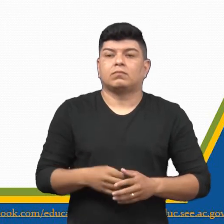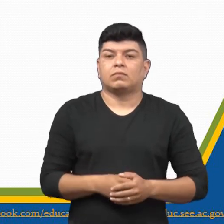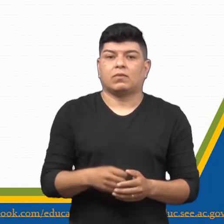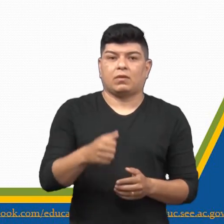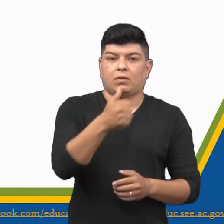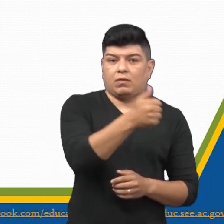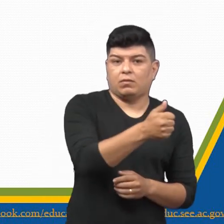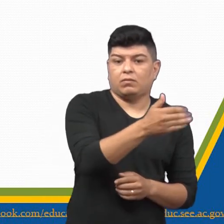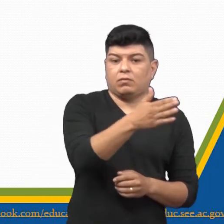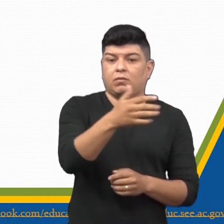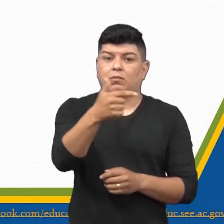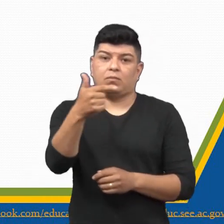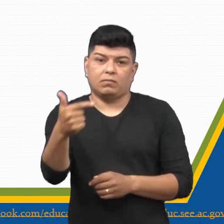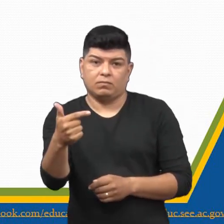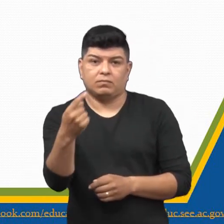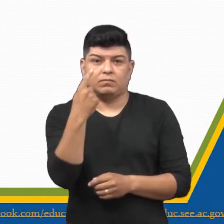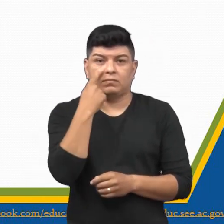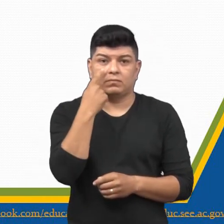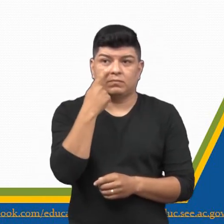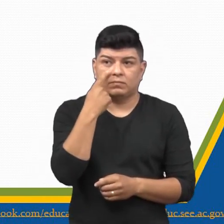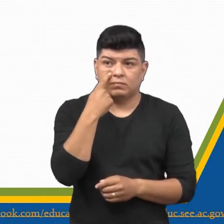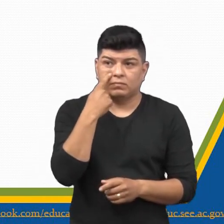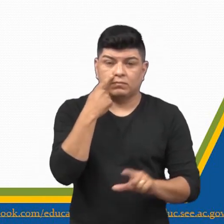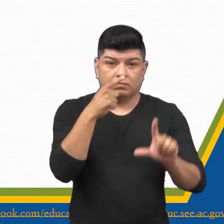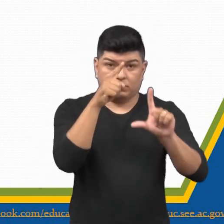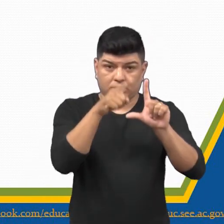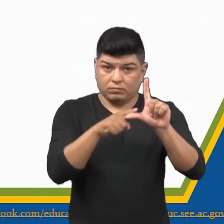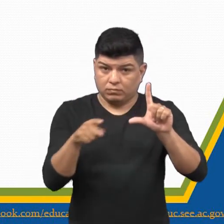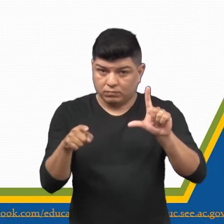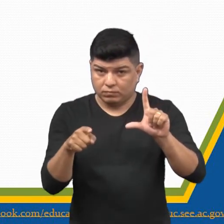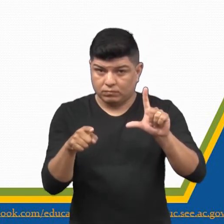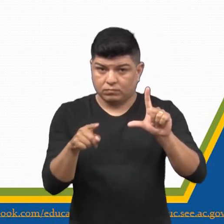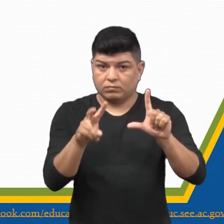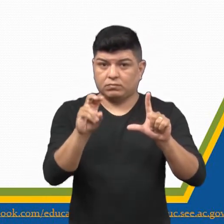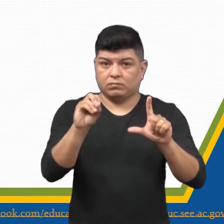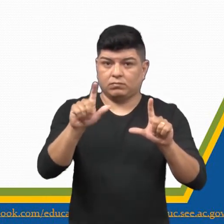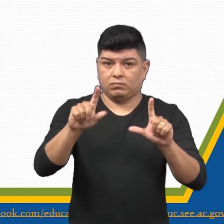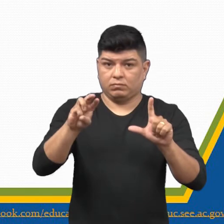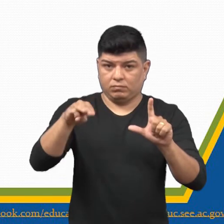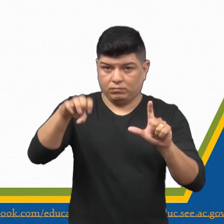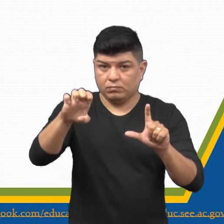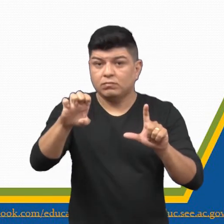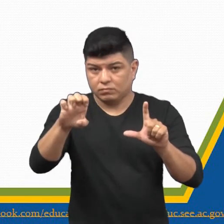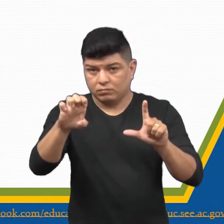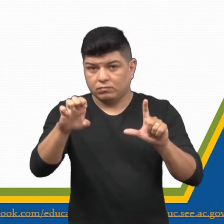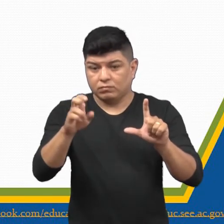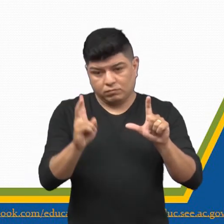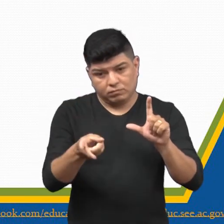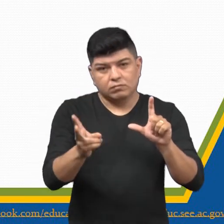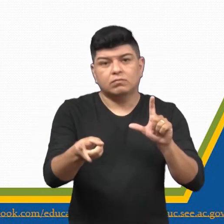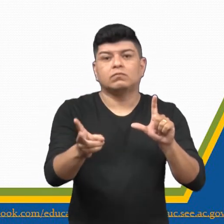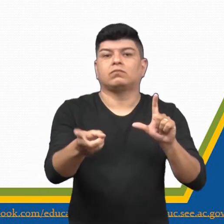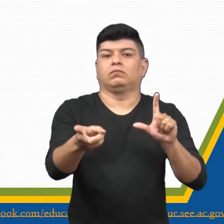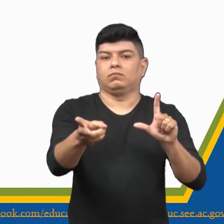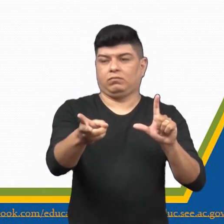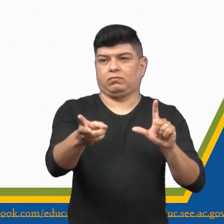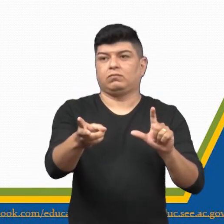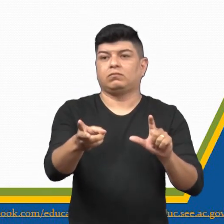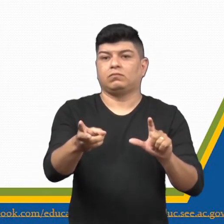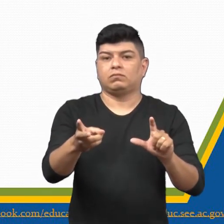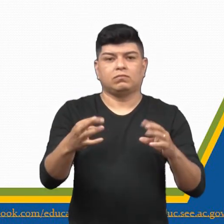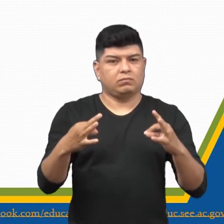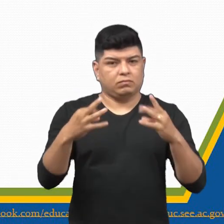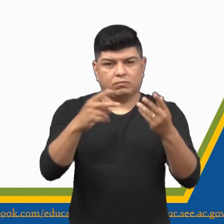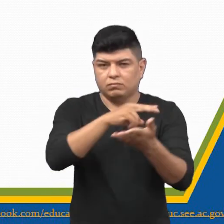2. Observe que no eixo aqui do meu volume, o volume ele se mantém constante por